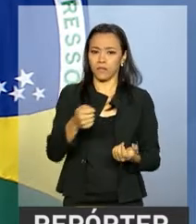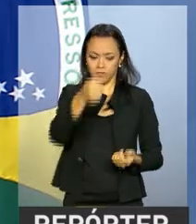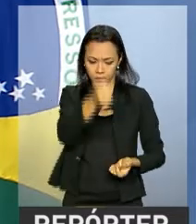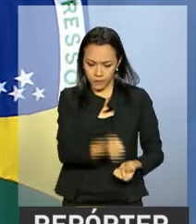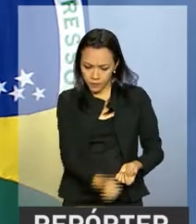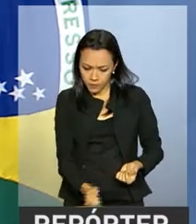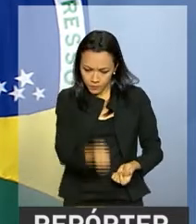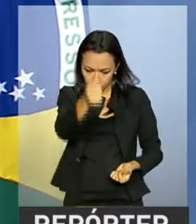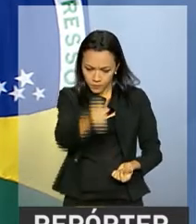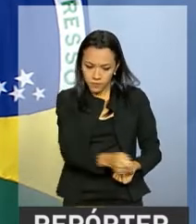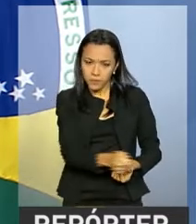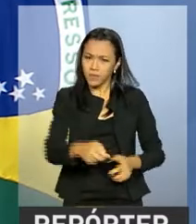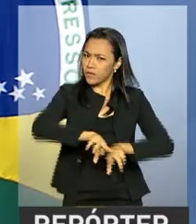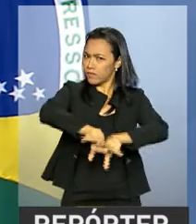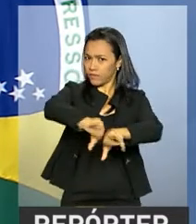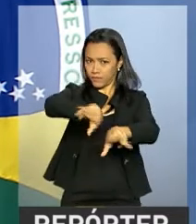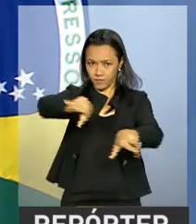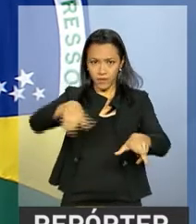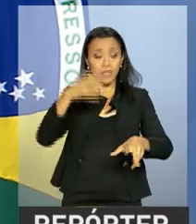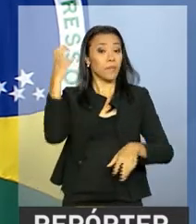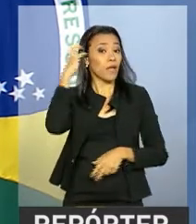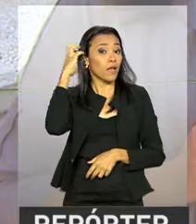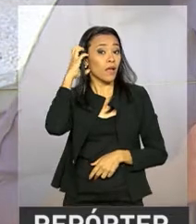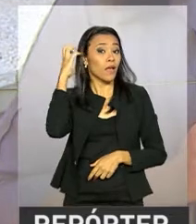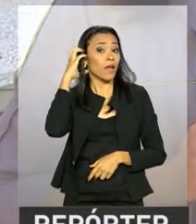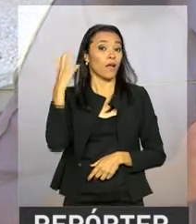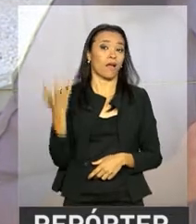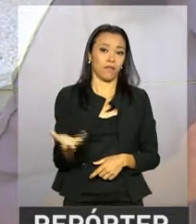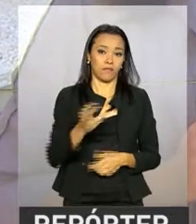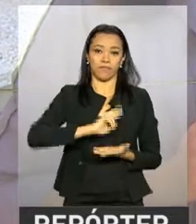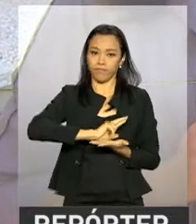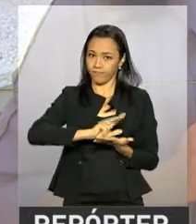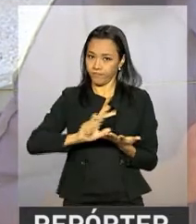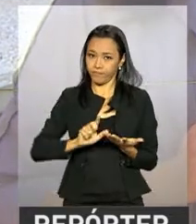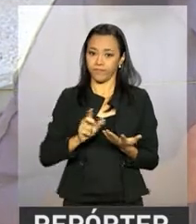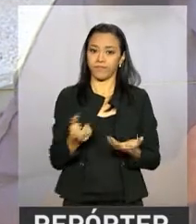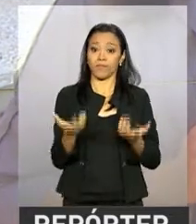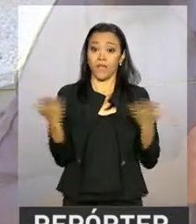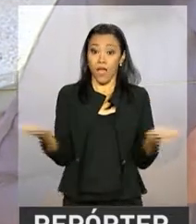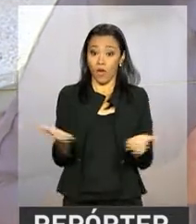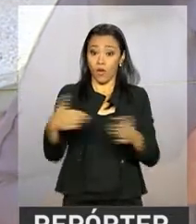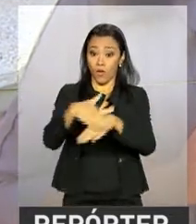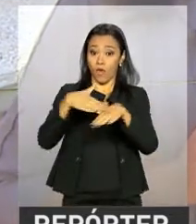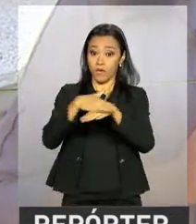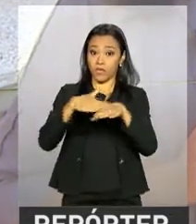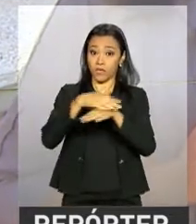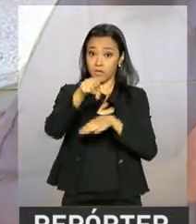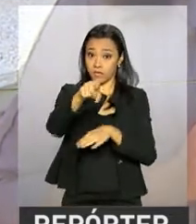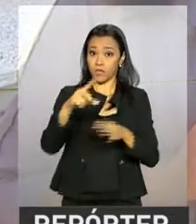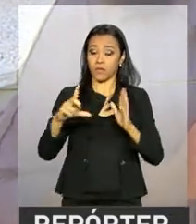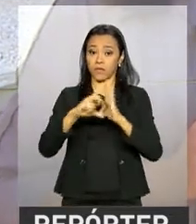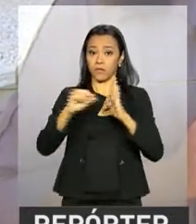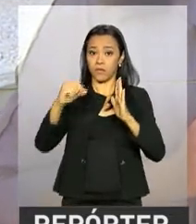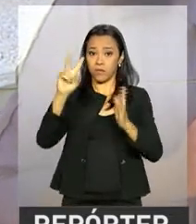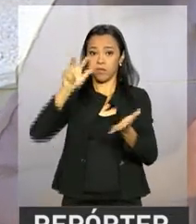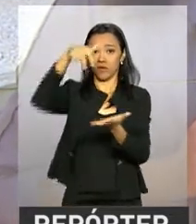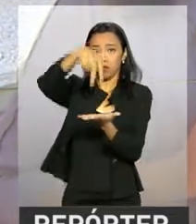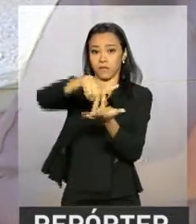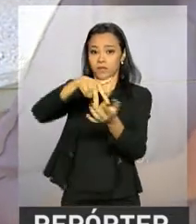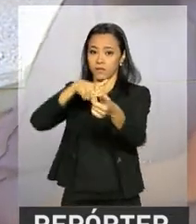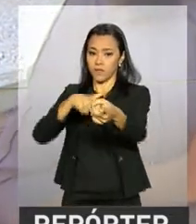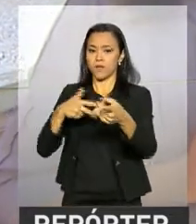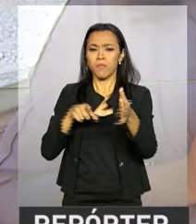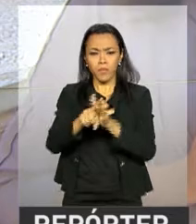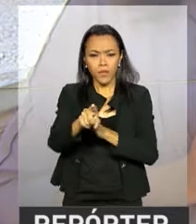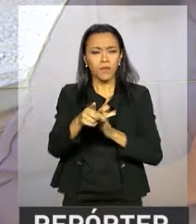aperfeiçoamento no sistema de rádio comunicação está convencendo ao vivo com ataques ao lado do palácio planalto thaissa nesta quarta-feira